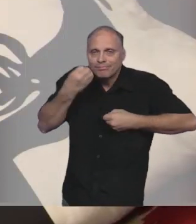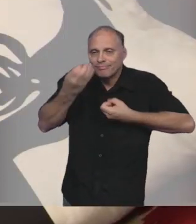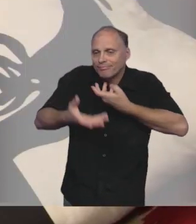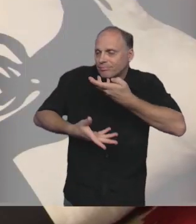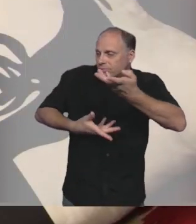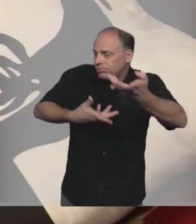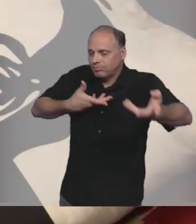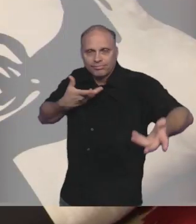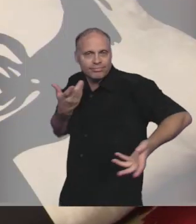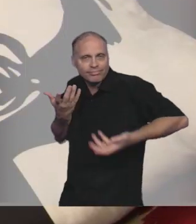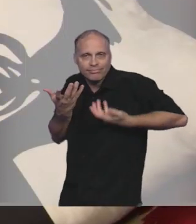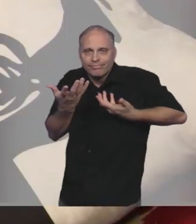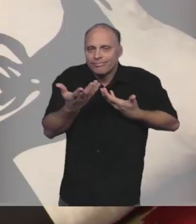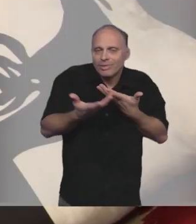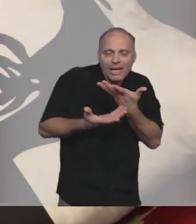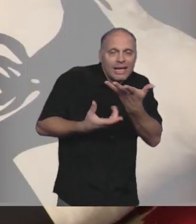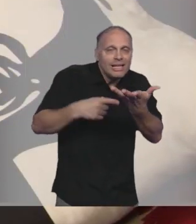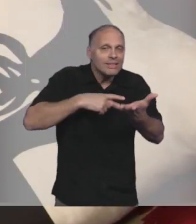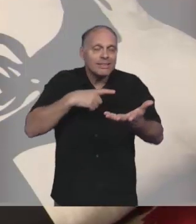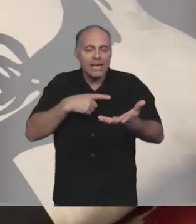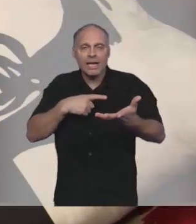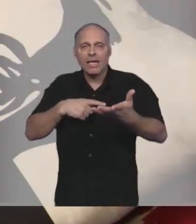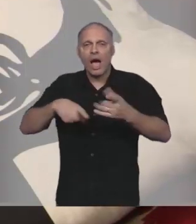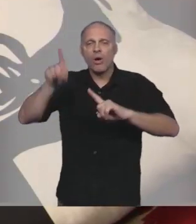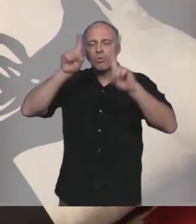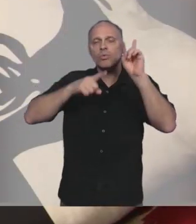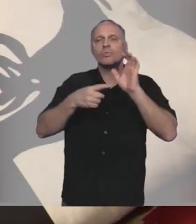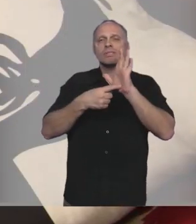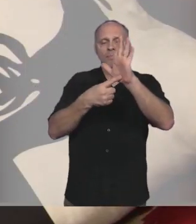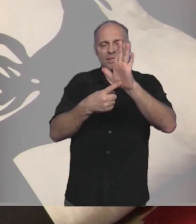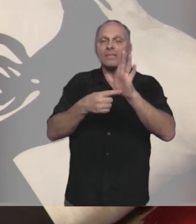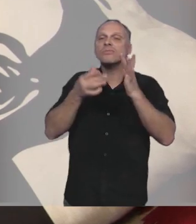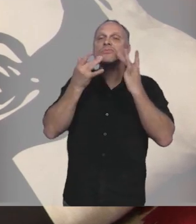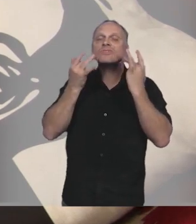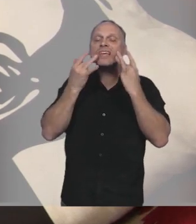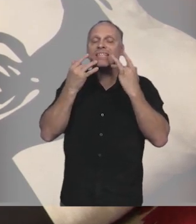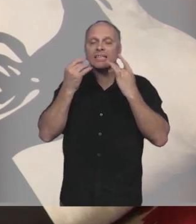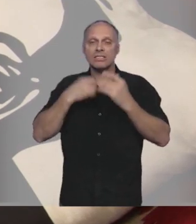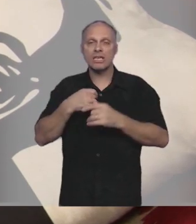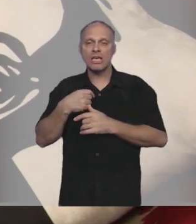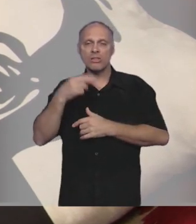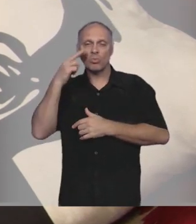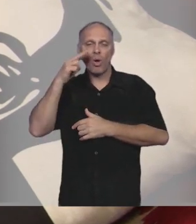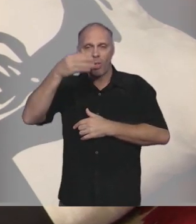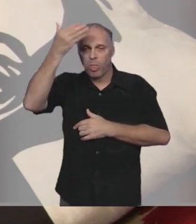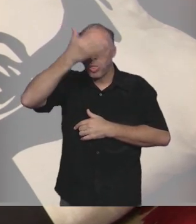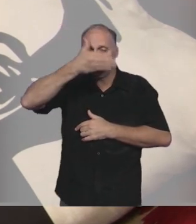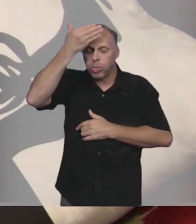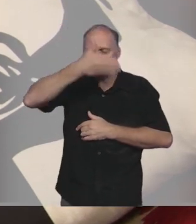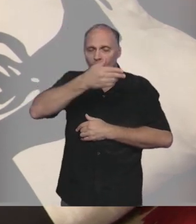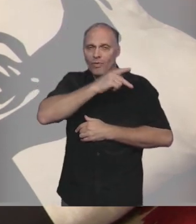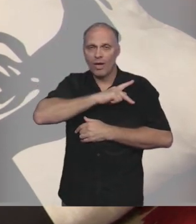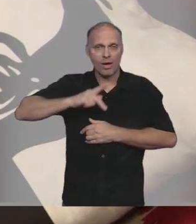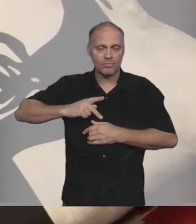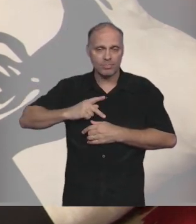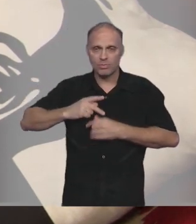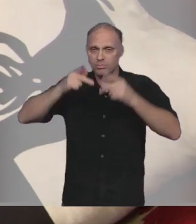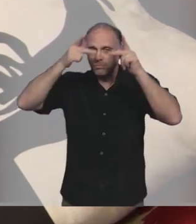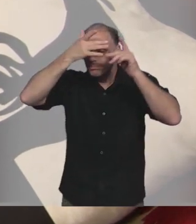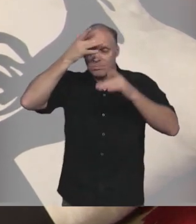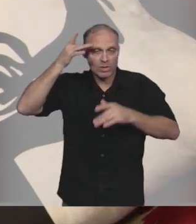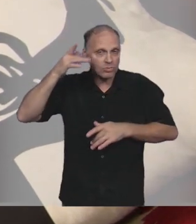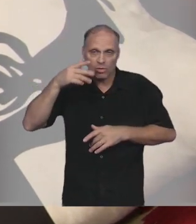E tem espetáculos em que tu não enxerga a plateia, né?